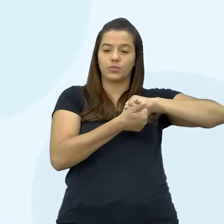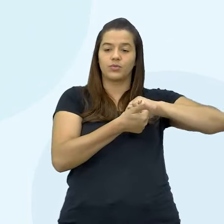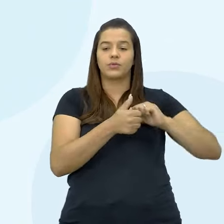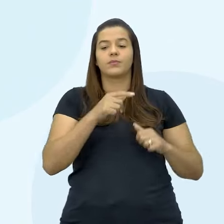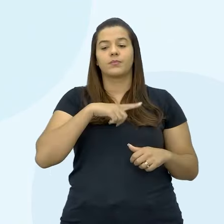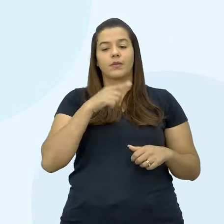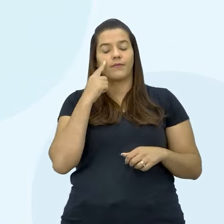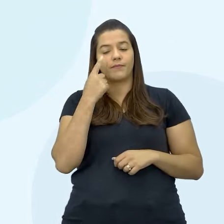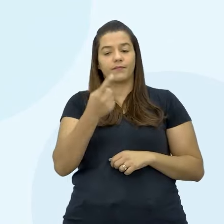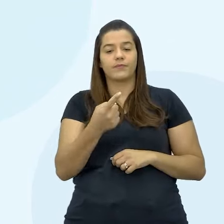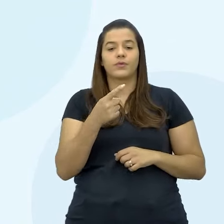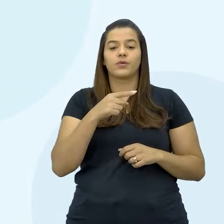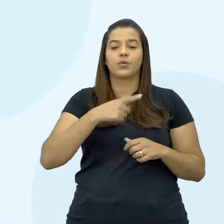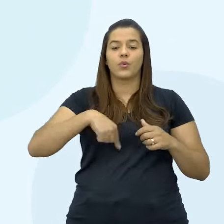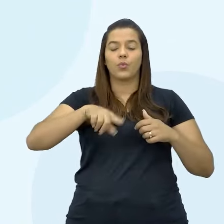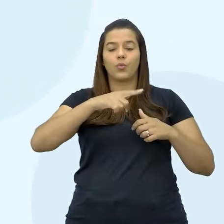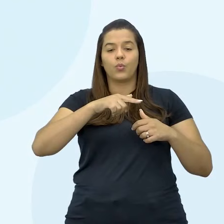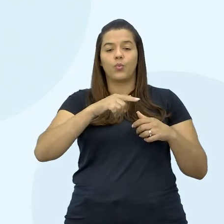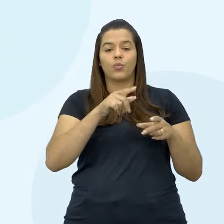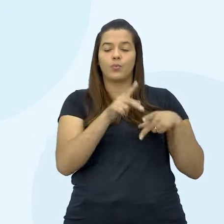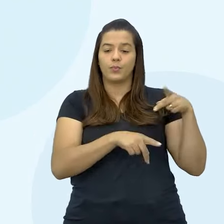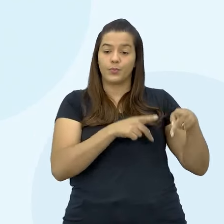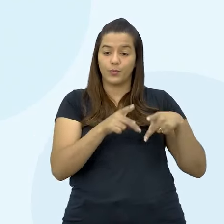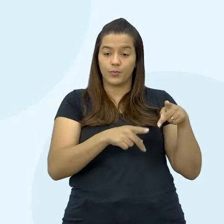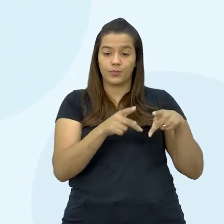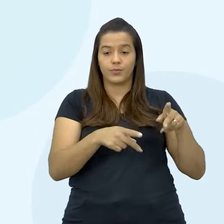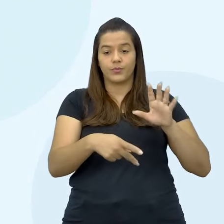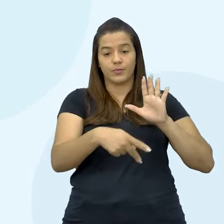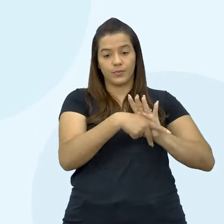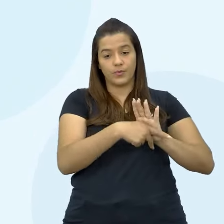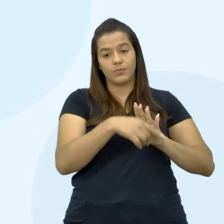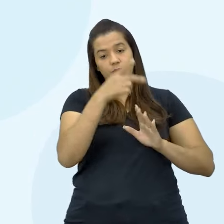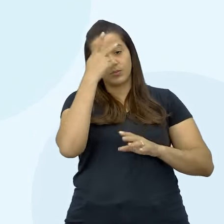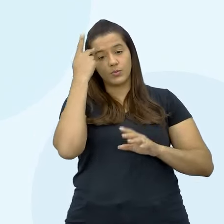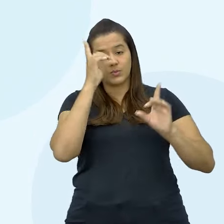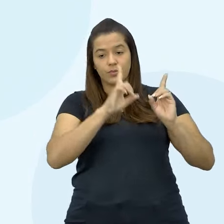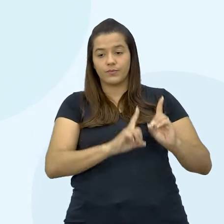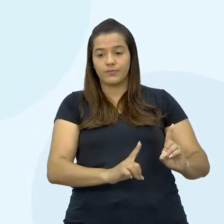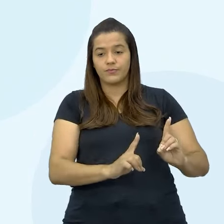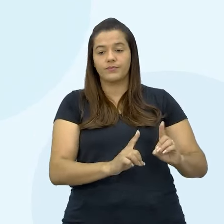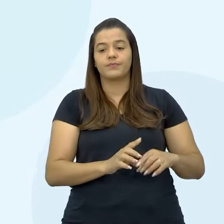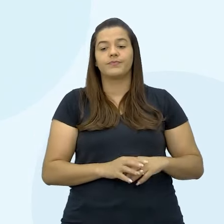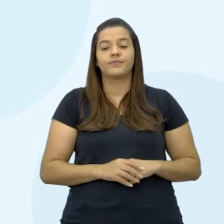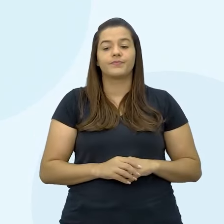a um público mais específico, como, por exemplo, as pessoas com deficiência,